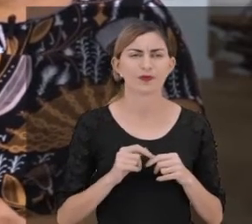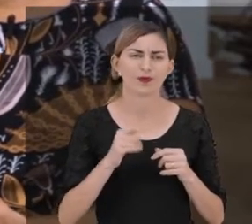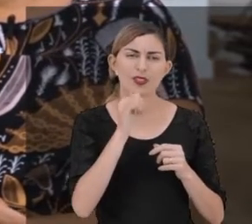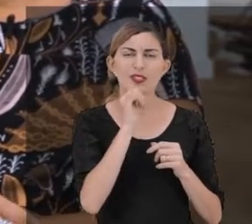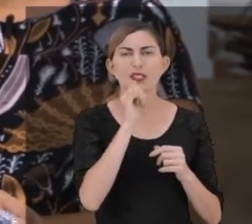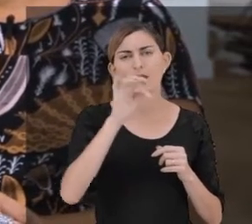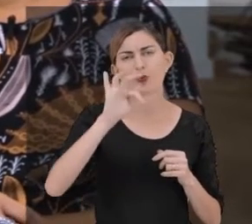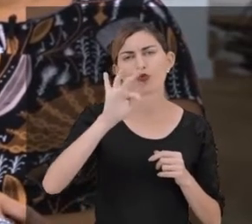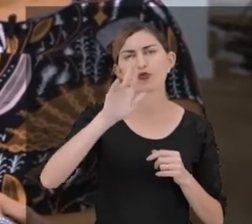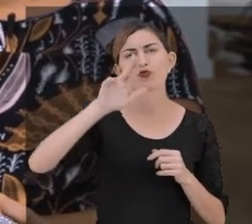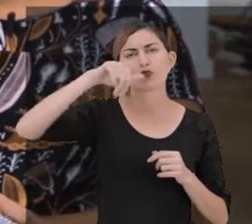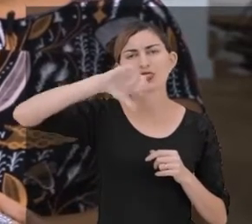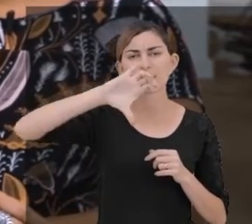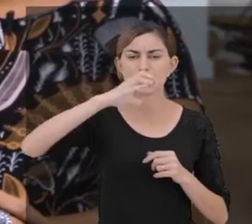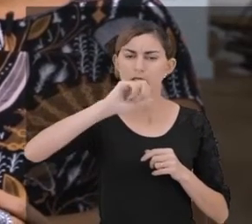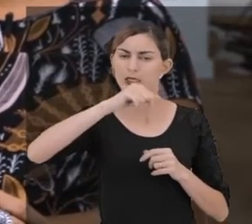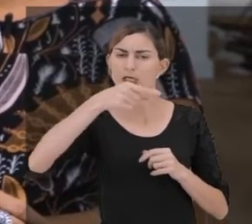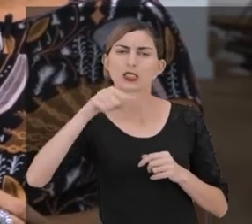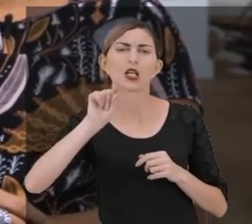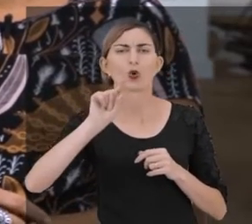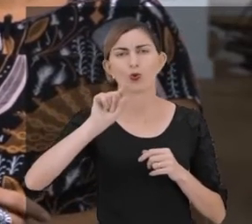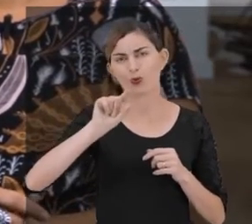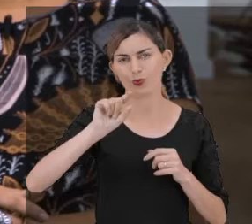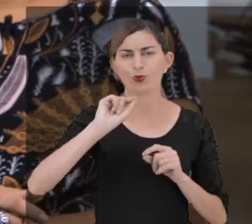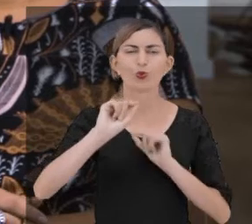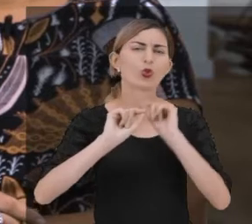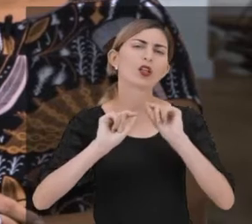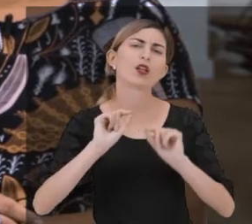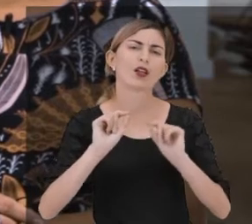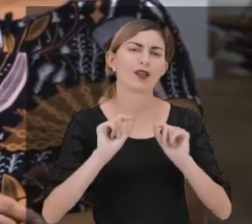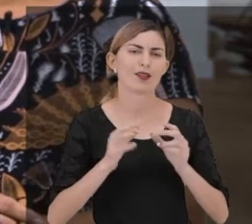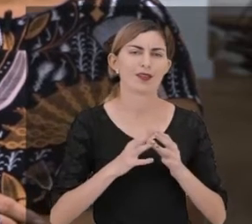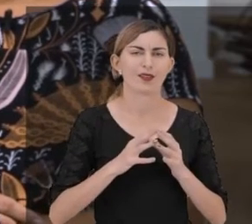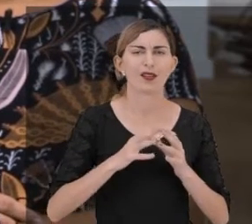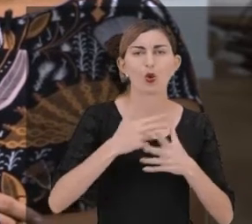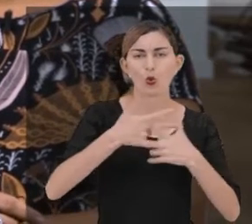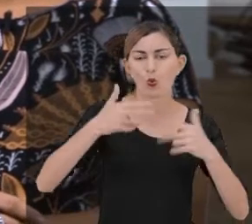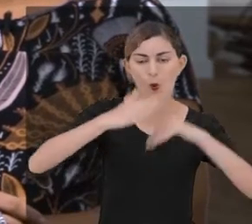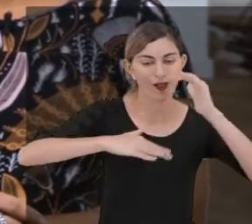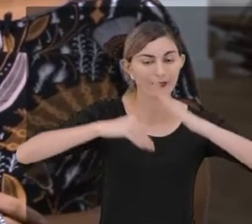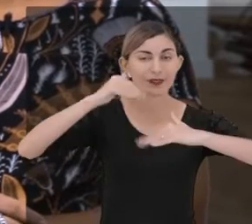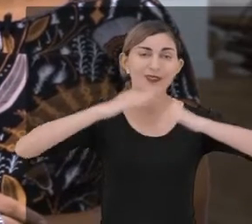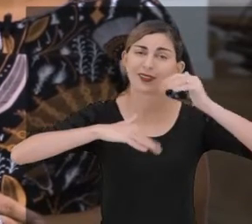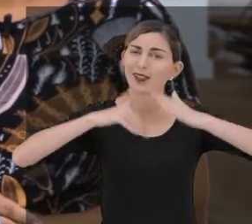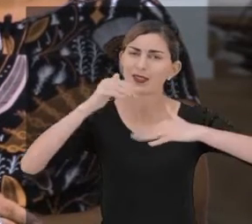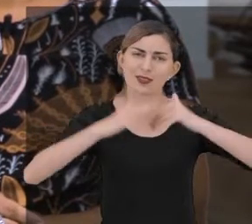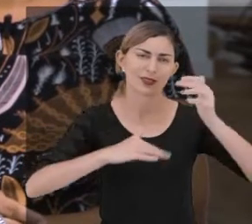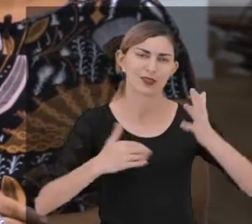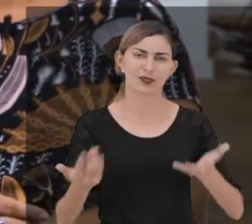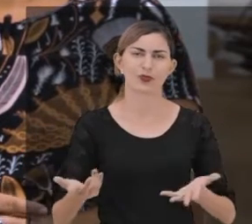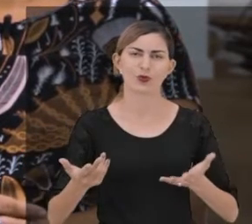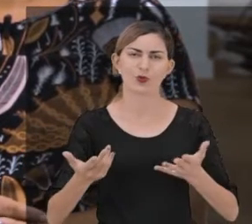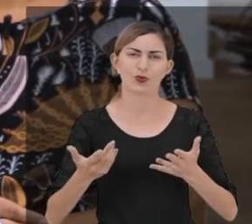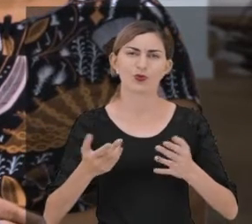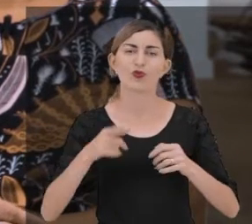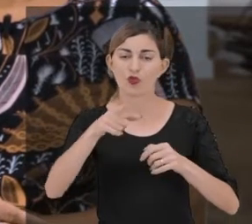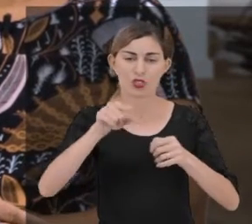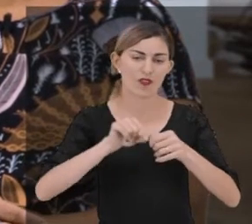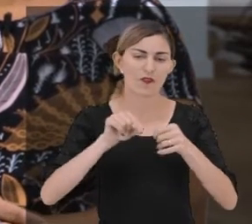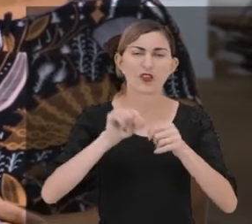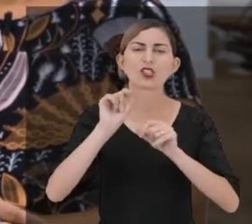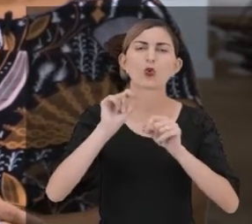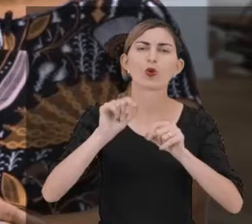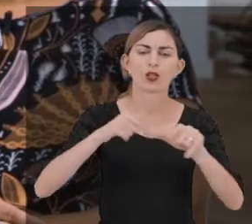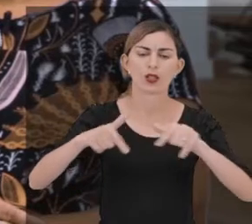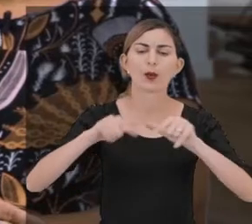diferença? As funções, elas são, na verdade, as qualificações daquilo que o sujeito vai fazer, que